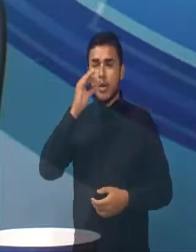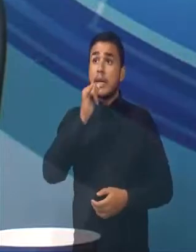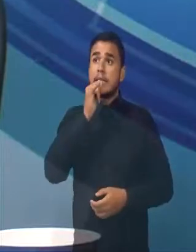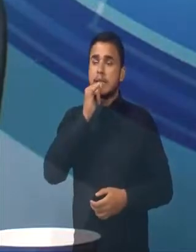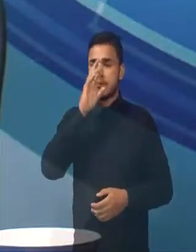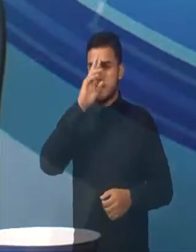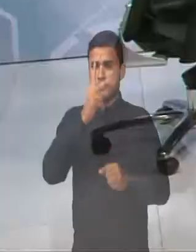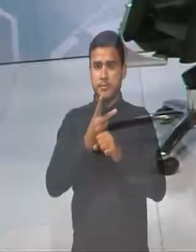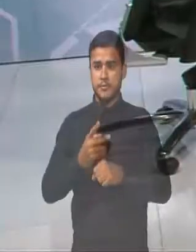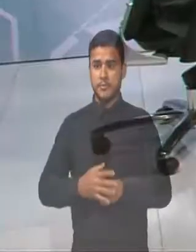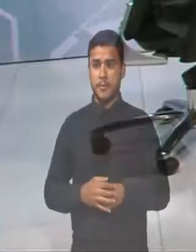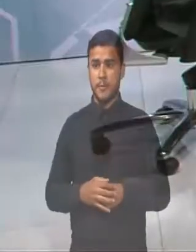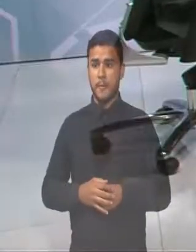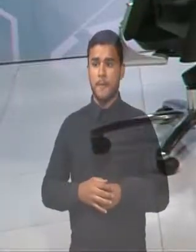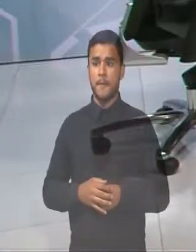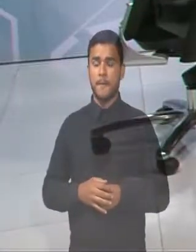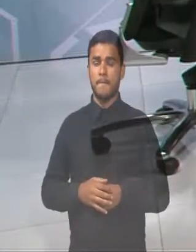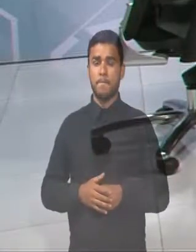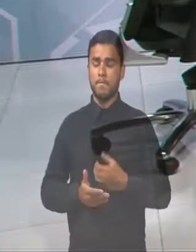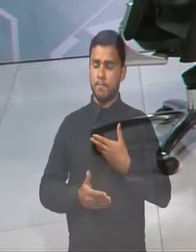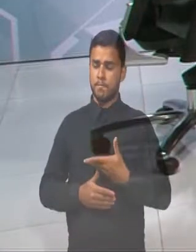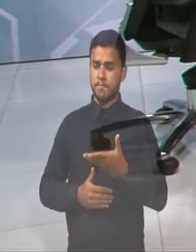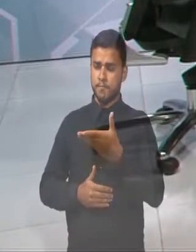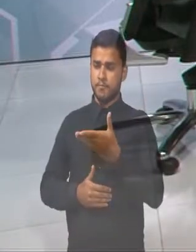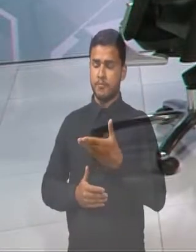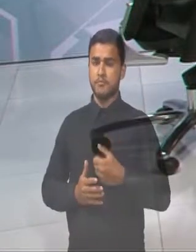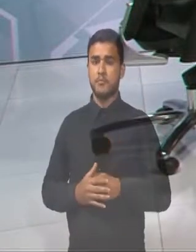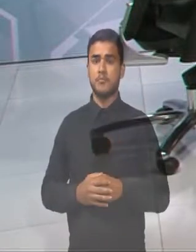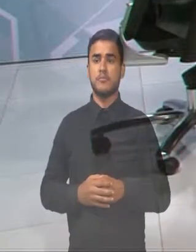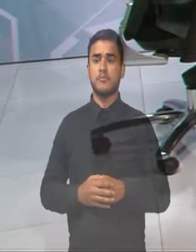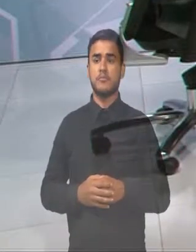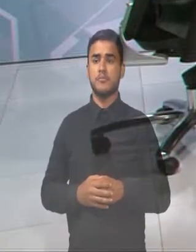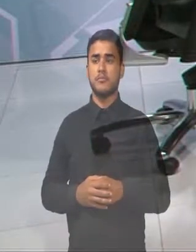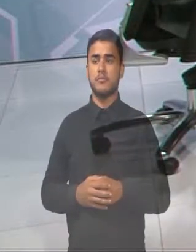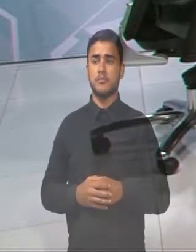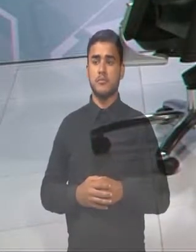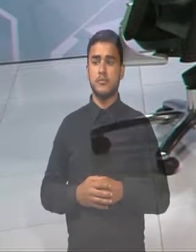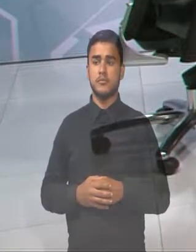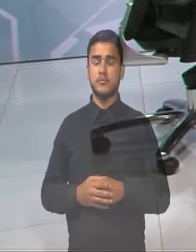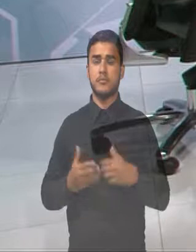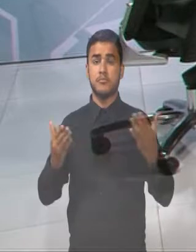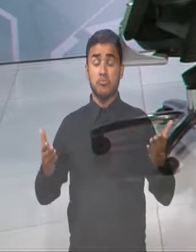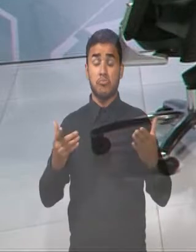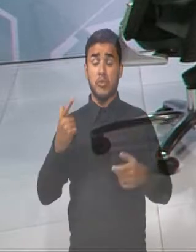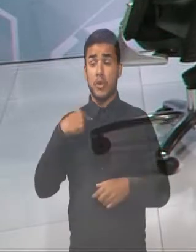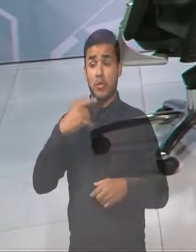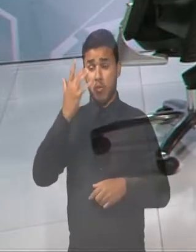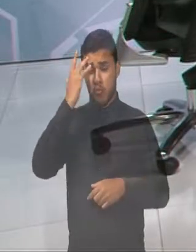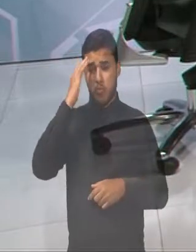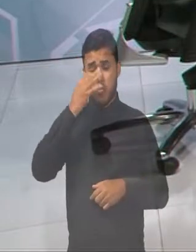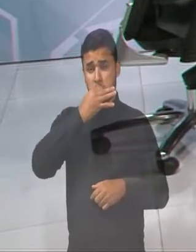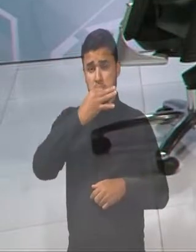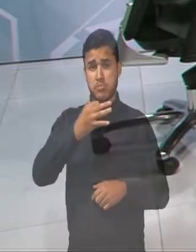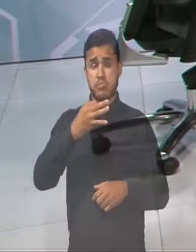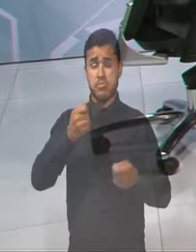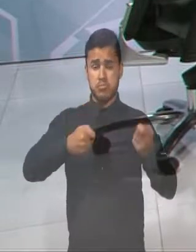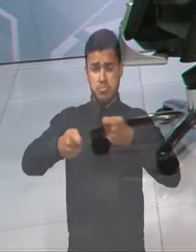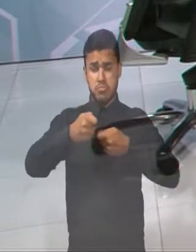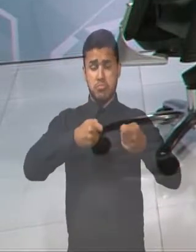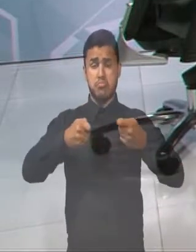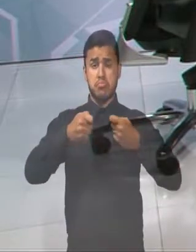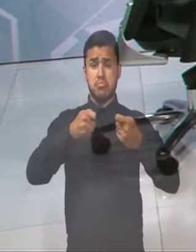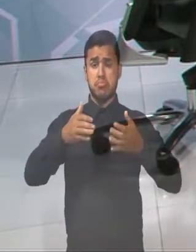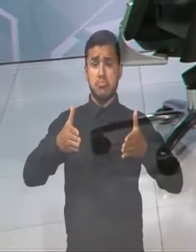caos. Não em tom de discordância, adição só. Porém, a grande mudança é na diretriz da economia.